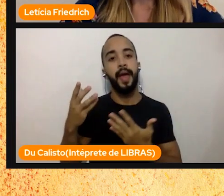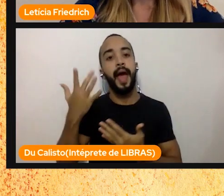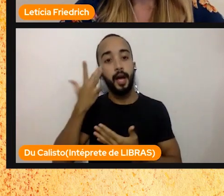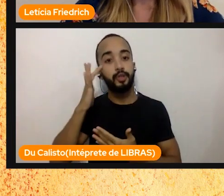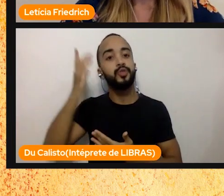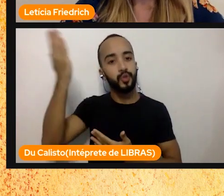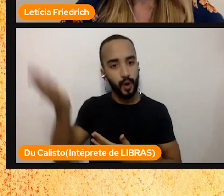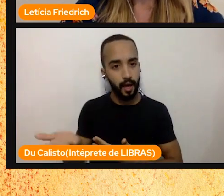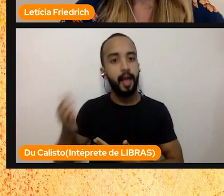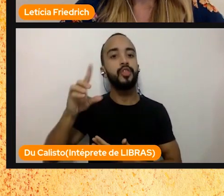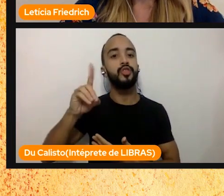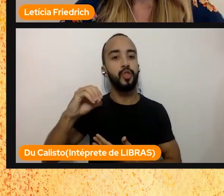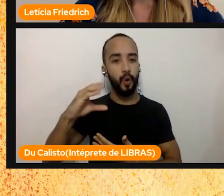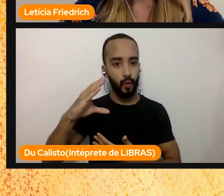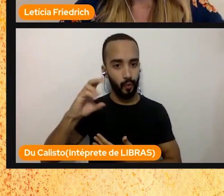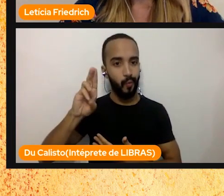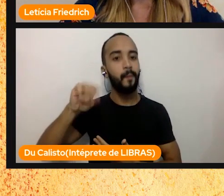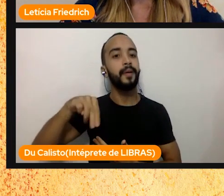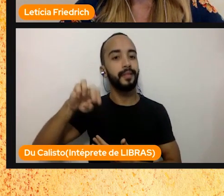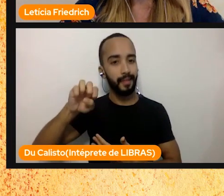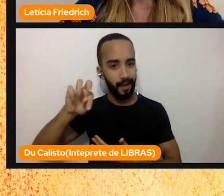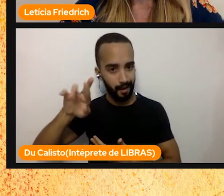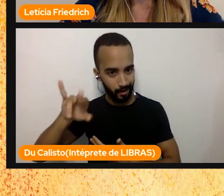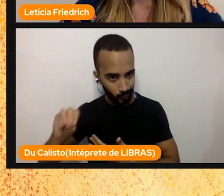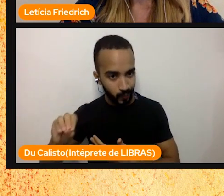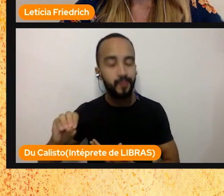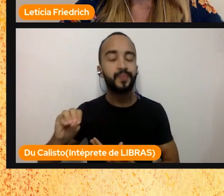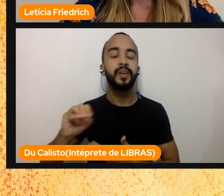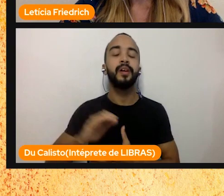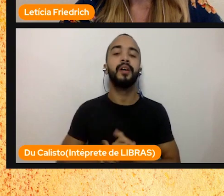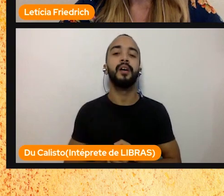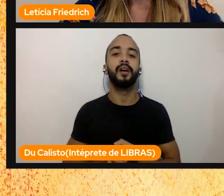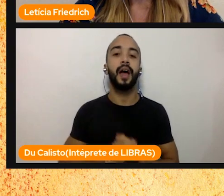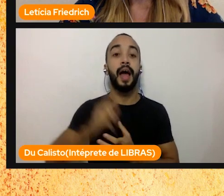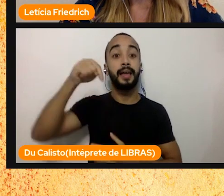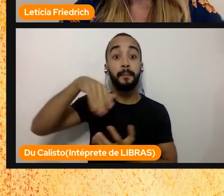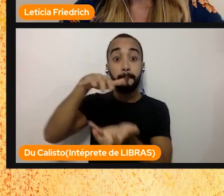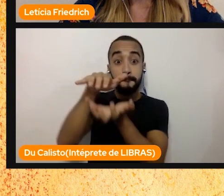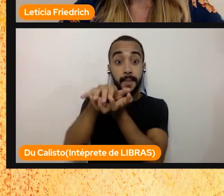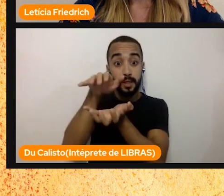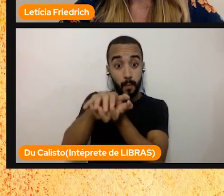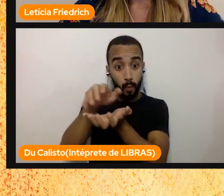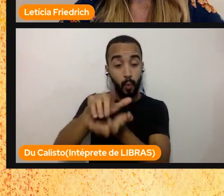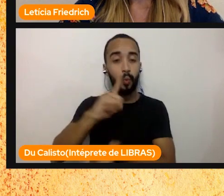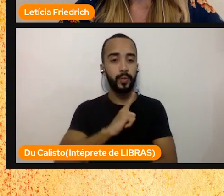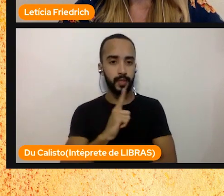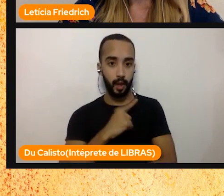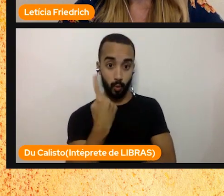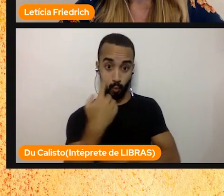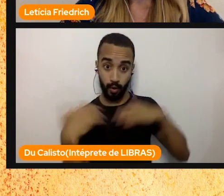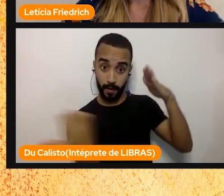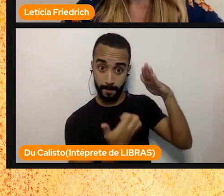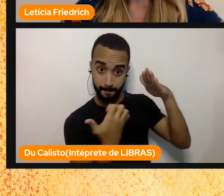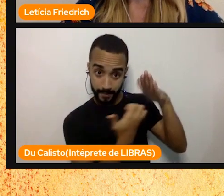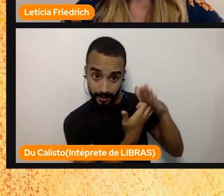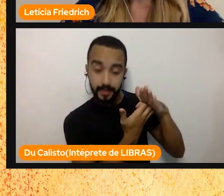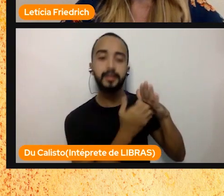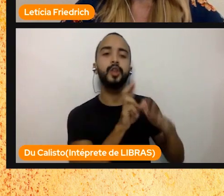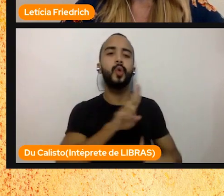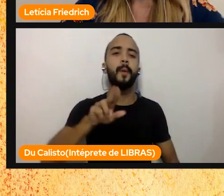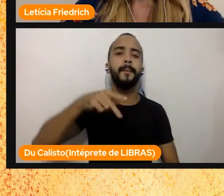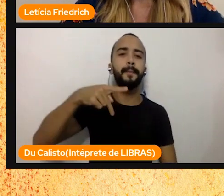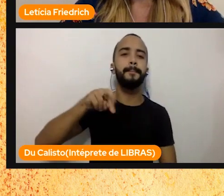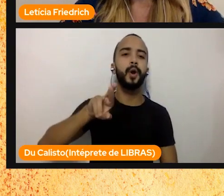conversa também. Sim. E sobre a questão do cutout, aqui em Pernambuco a gente tem uma produtora chamada Produções Ordinária, de